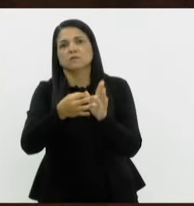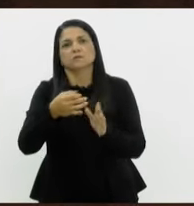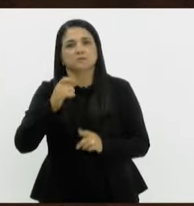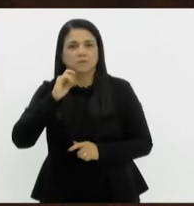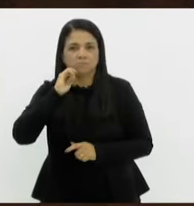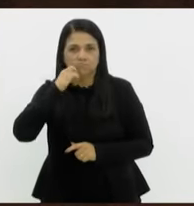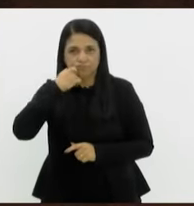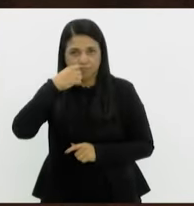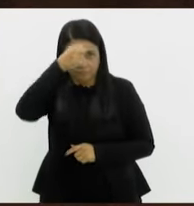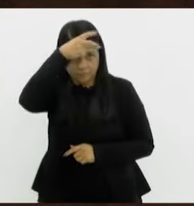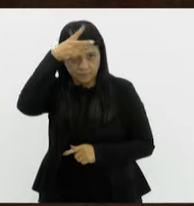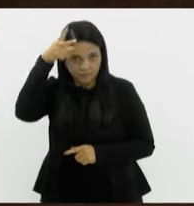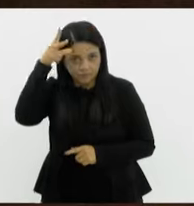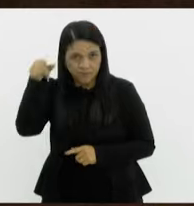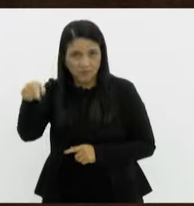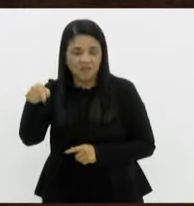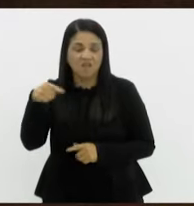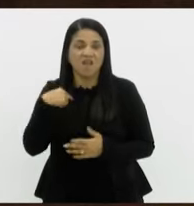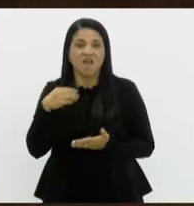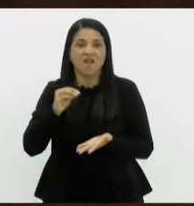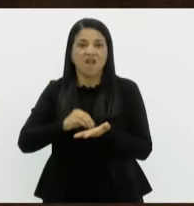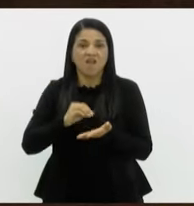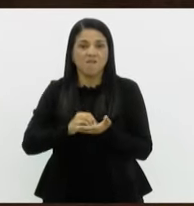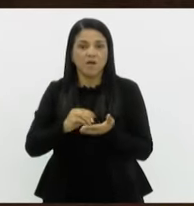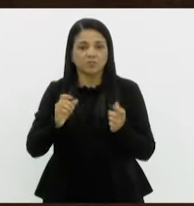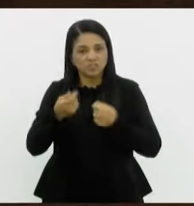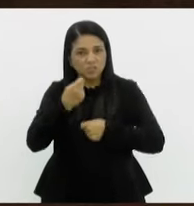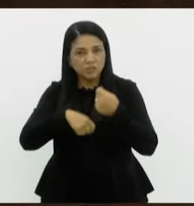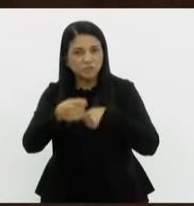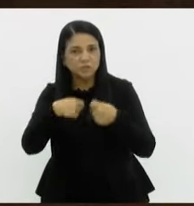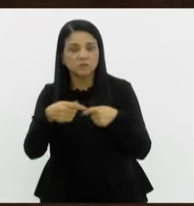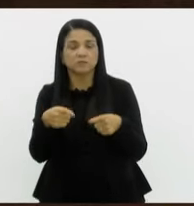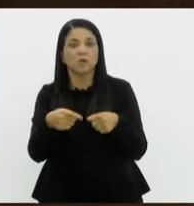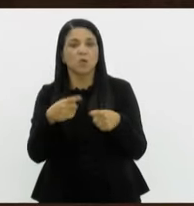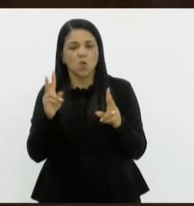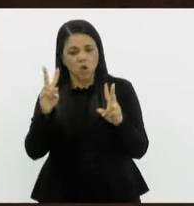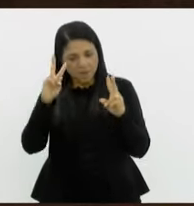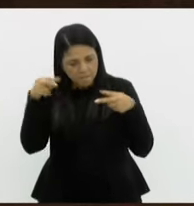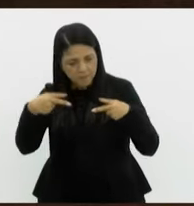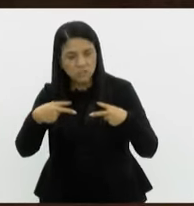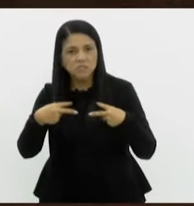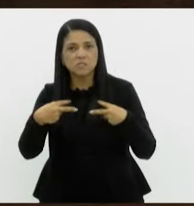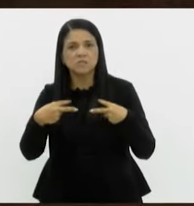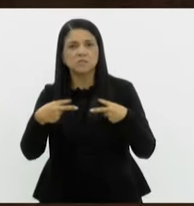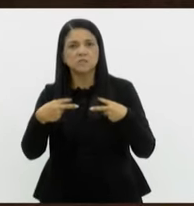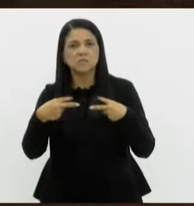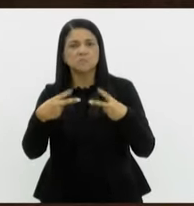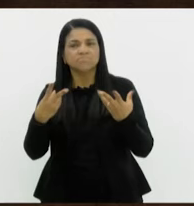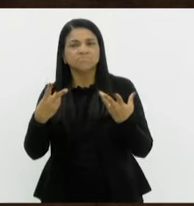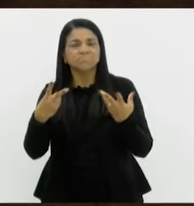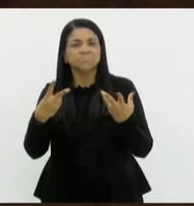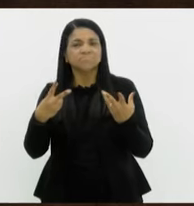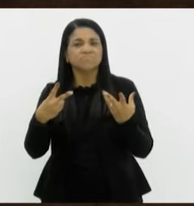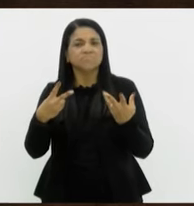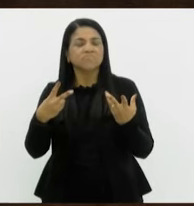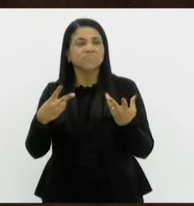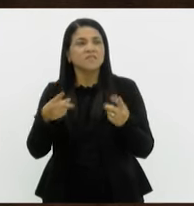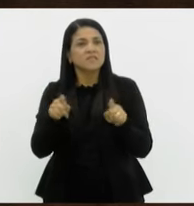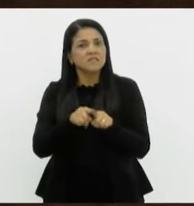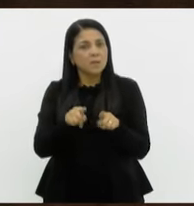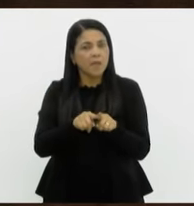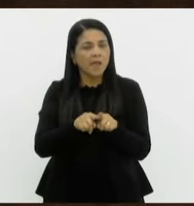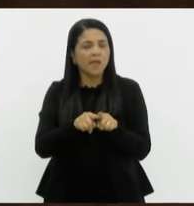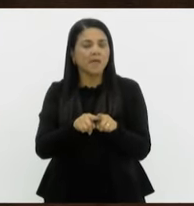diz respeito à incapacidade, à incompetência, a olhar para si só, um projeto egocêntrico de poder e daqueles que ele carrega